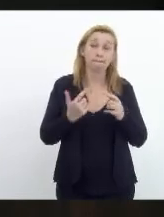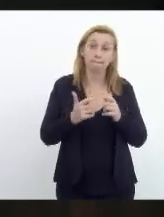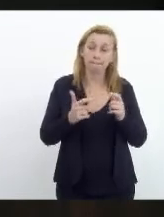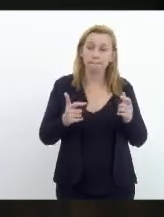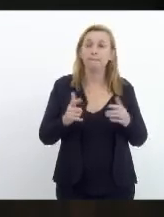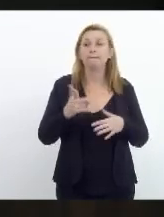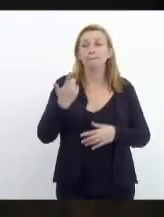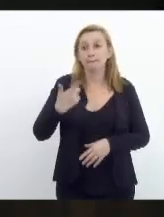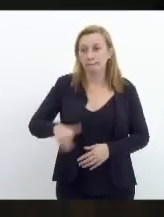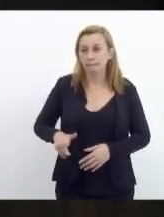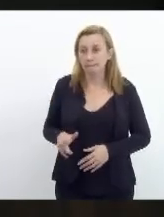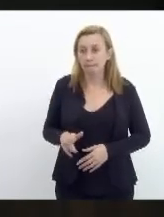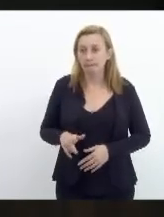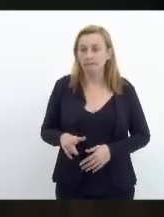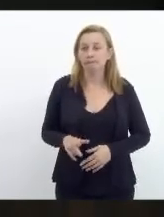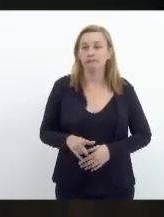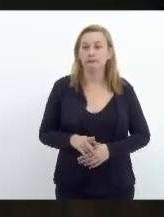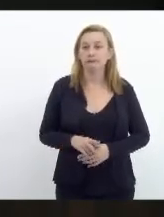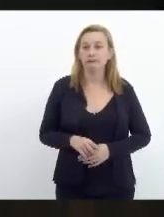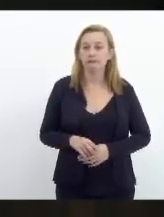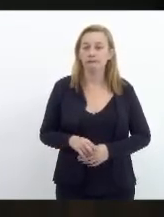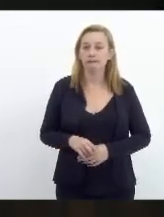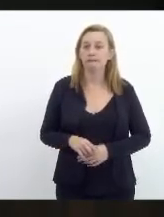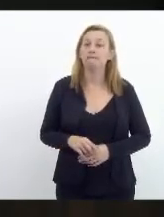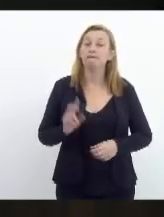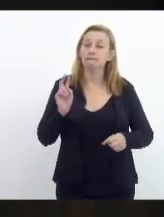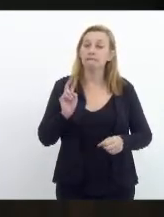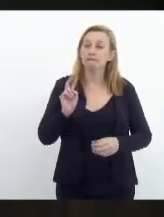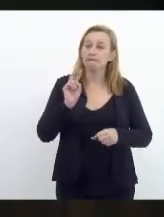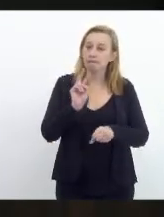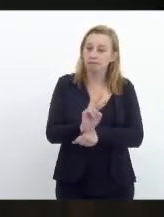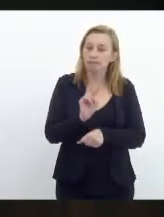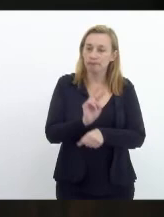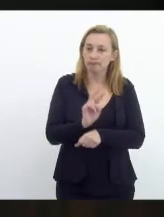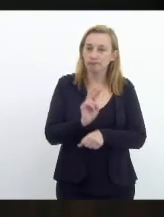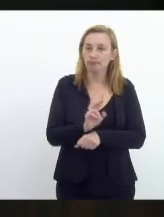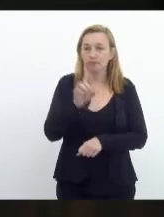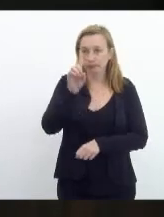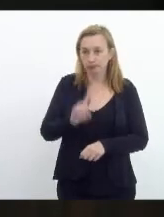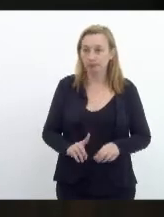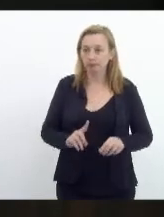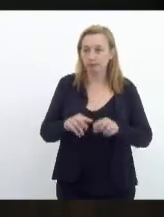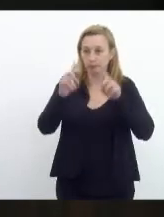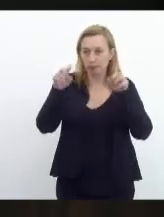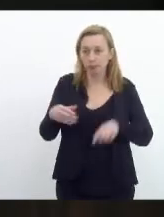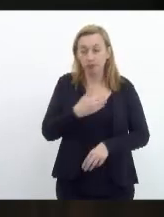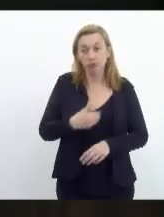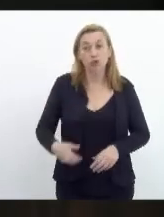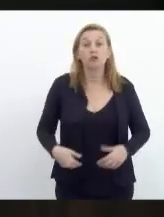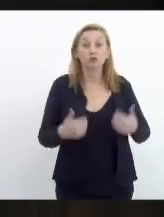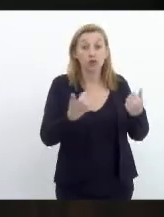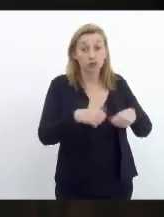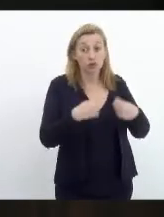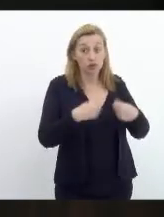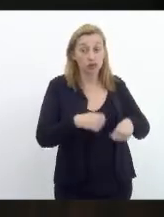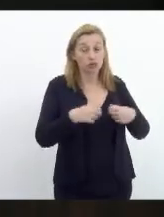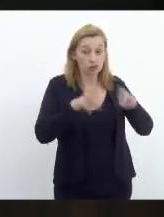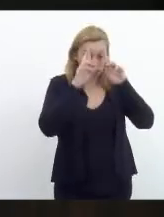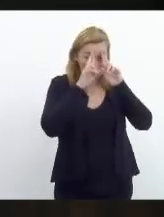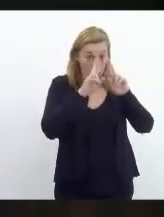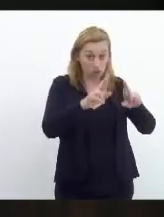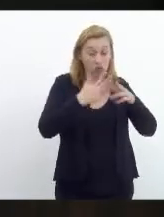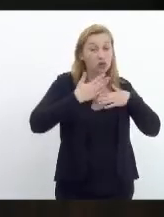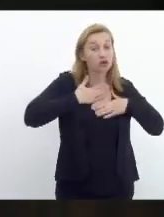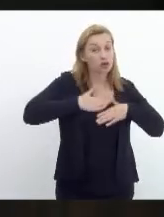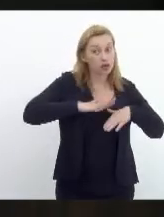de novo, vale a premissa de a gente proteger o direito dos servidores públicos, mas tem que ter